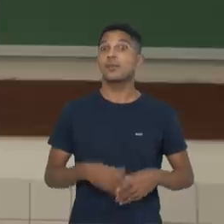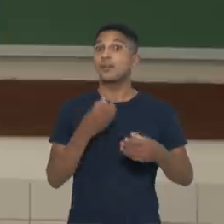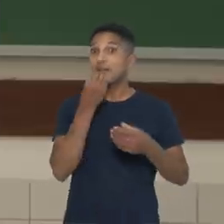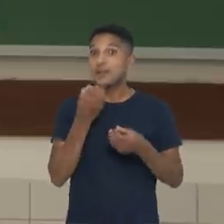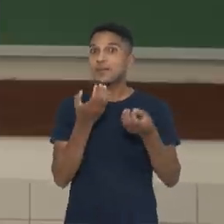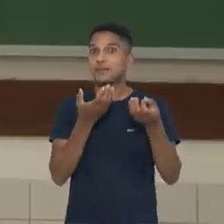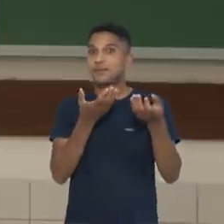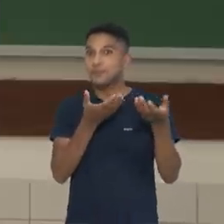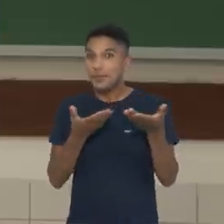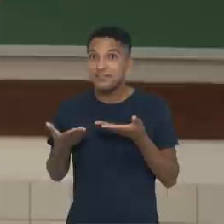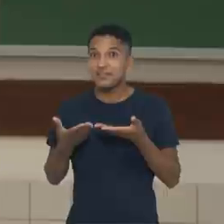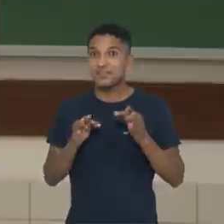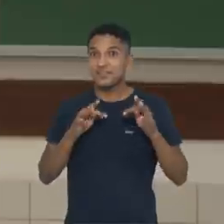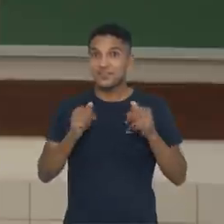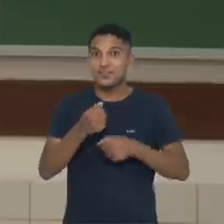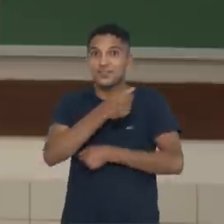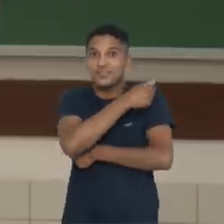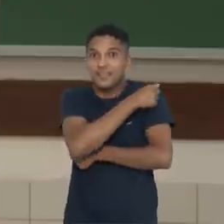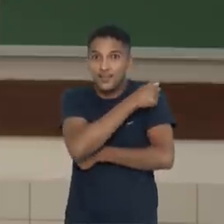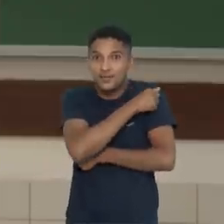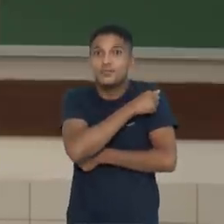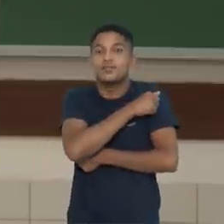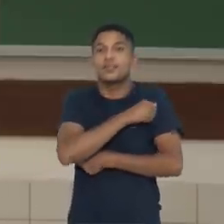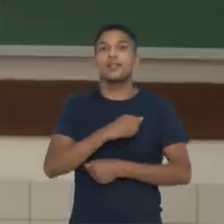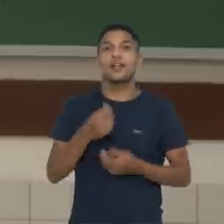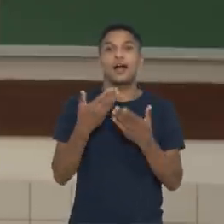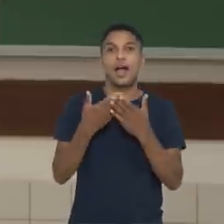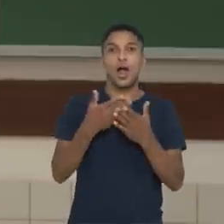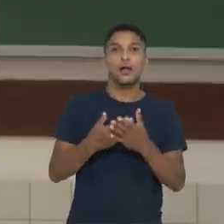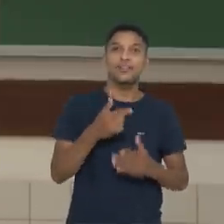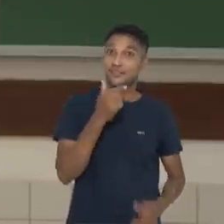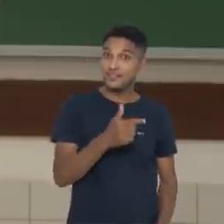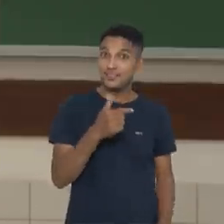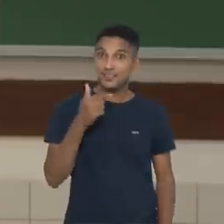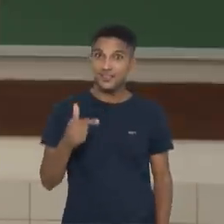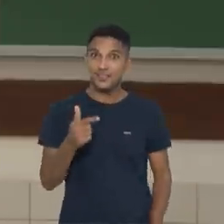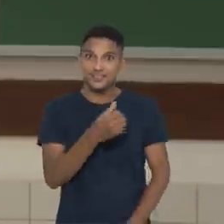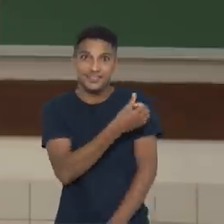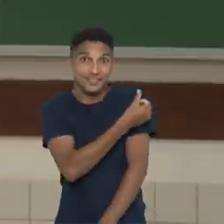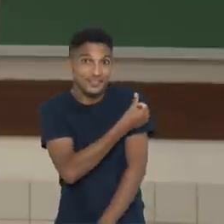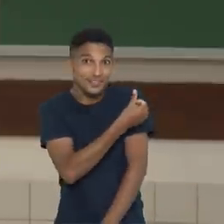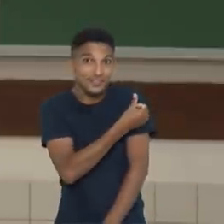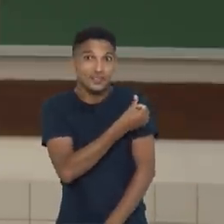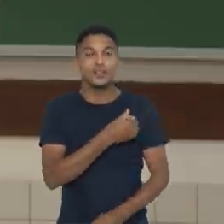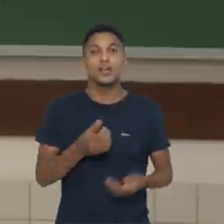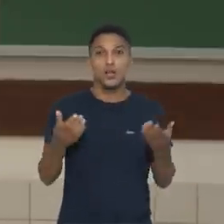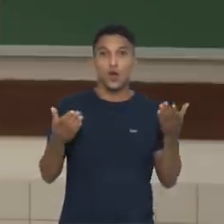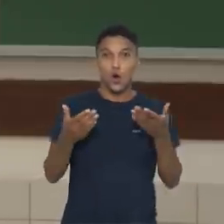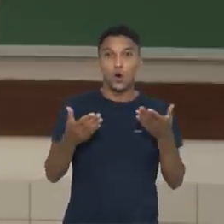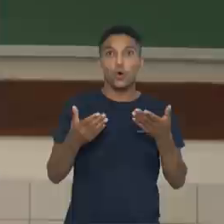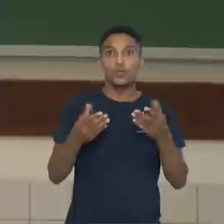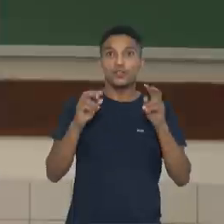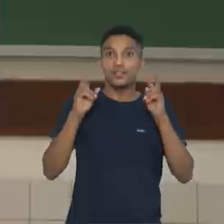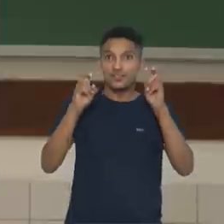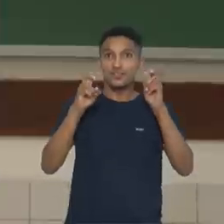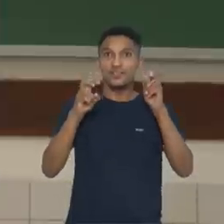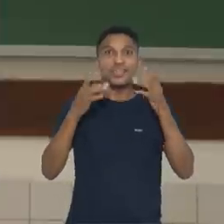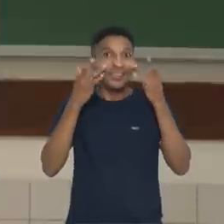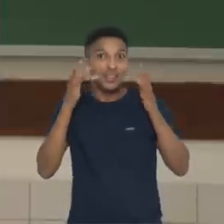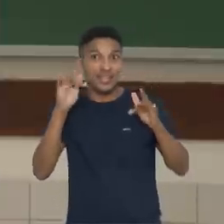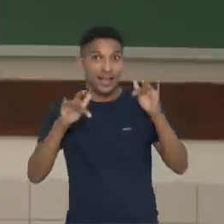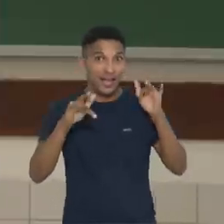Sejam todos bem-vindos à nossa aula 22 do sexto ano. Hoje nós vamos falar sobre o Teatro Mambembe, né? Sobre os